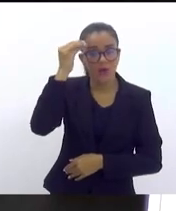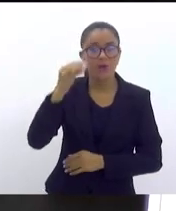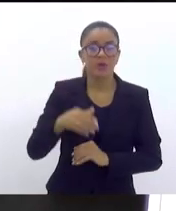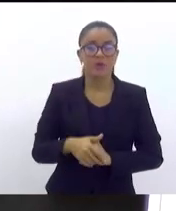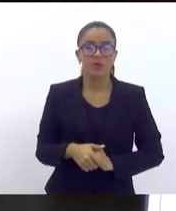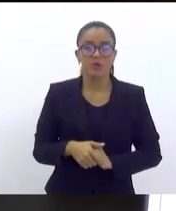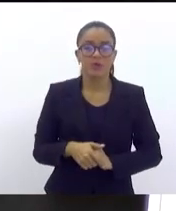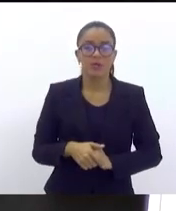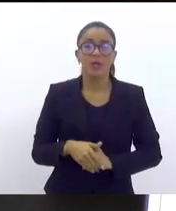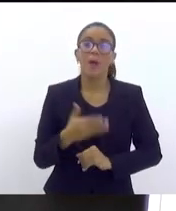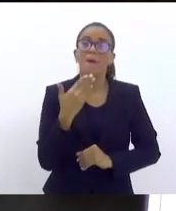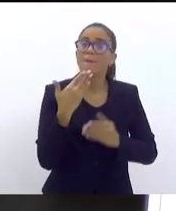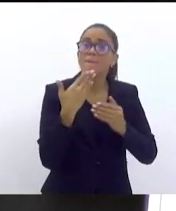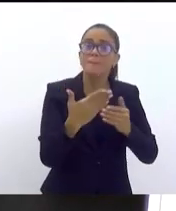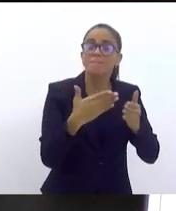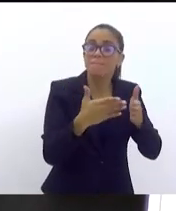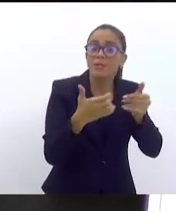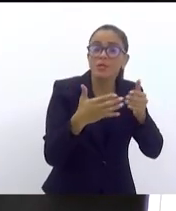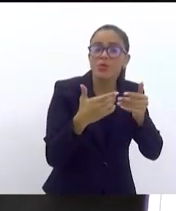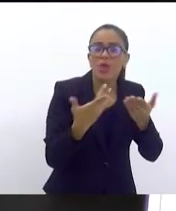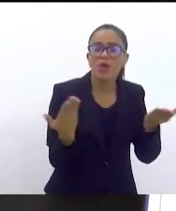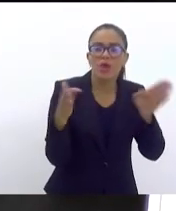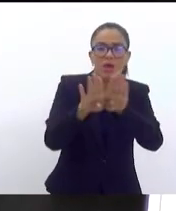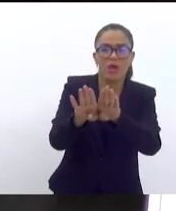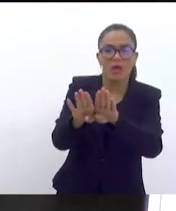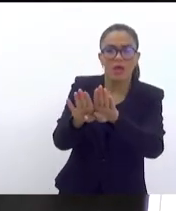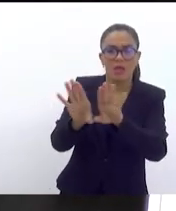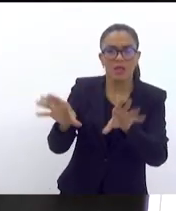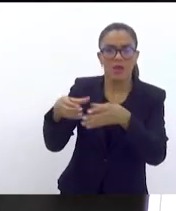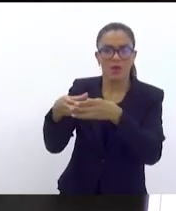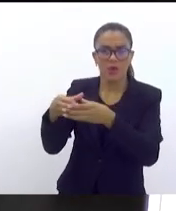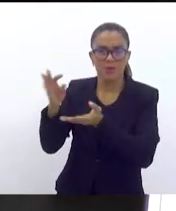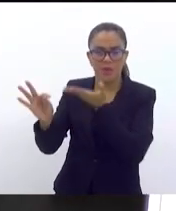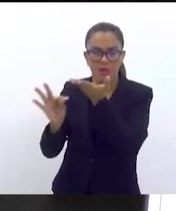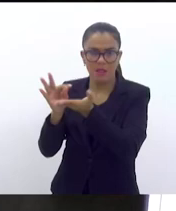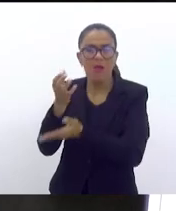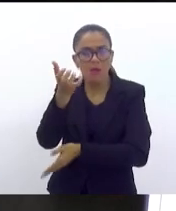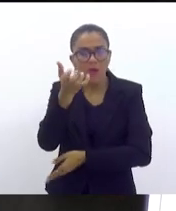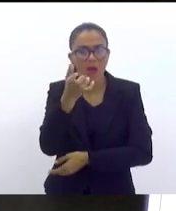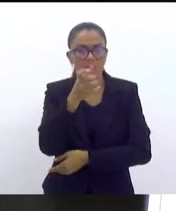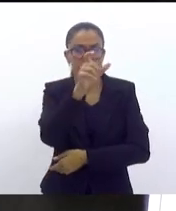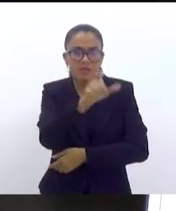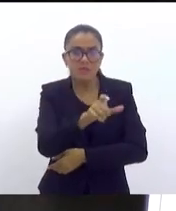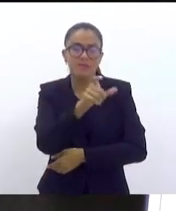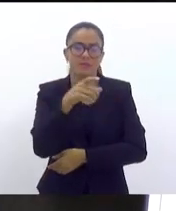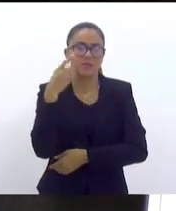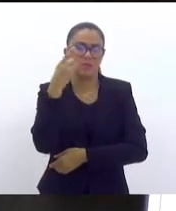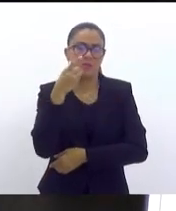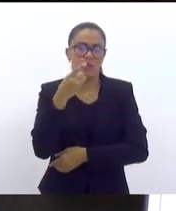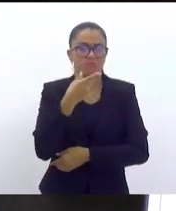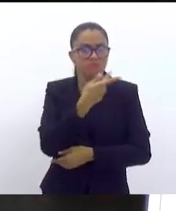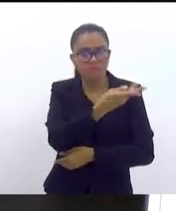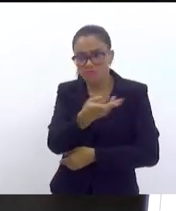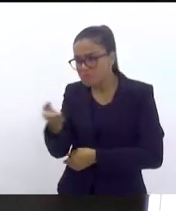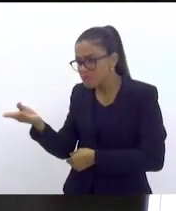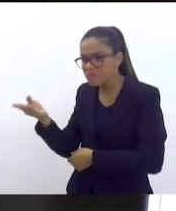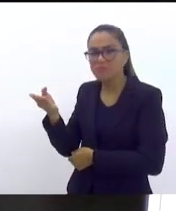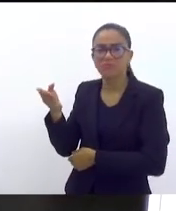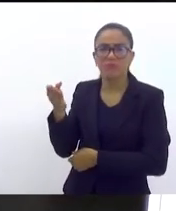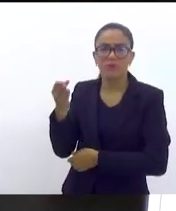pedindo o fechamento da comunidade terapêutica eu queria que este Deputado conhecesse uma